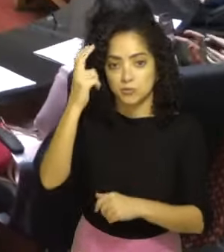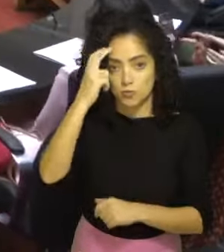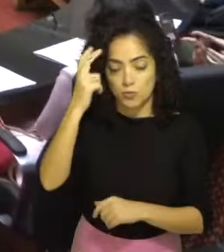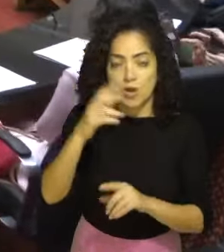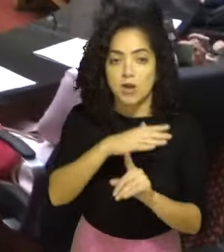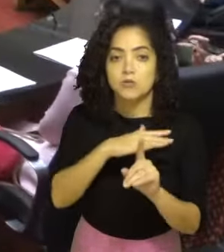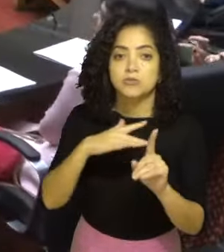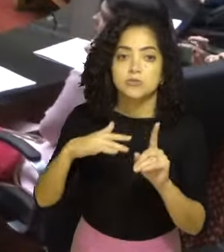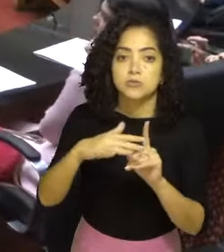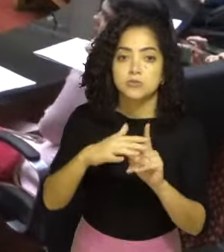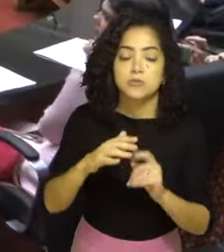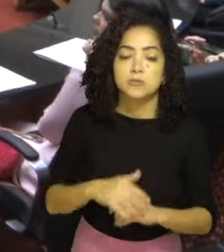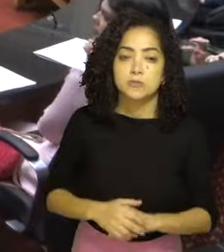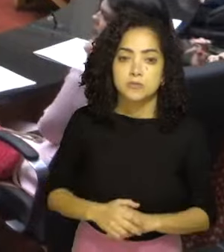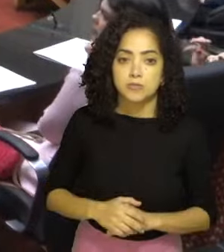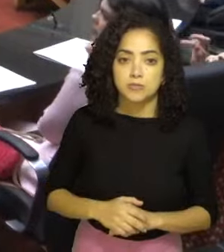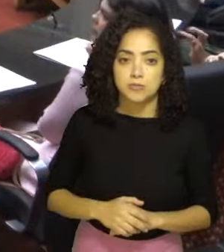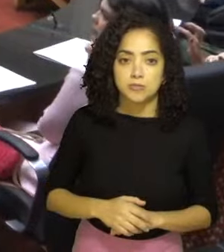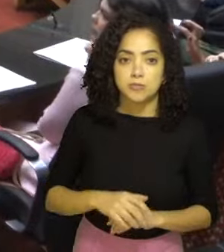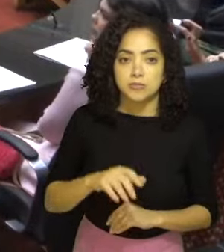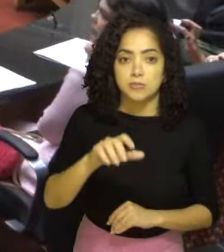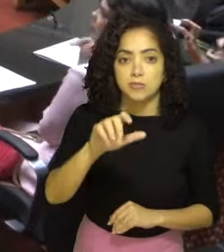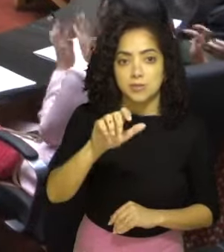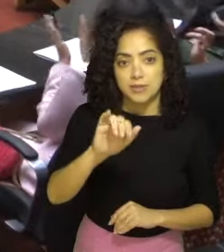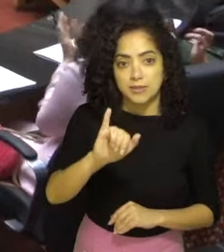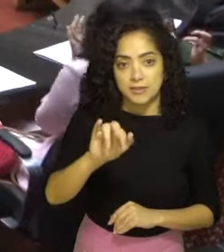da Univille, doutora Ilanil Coelho.